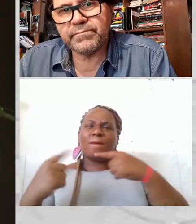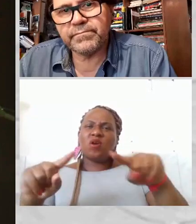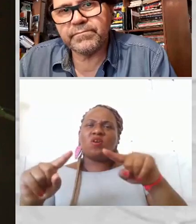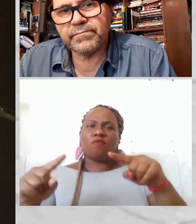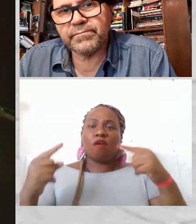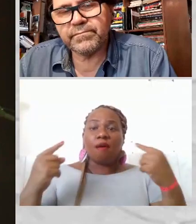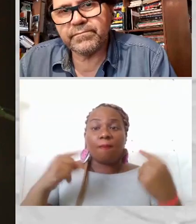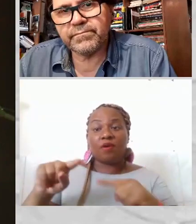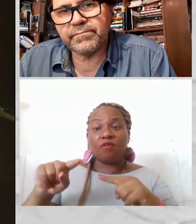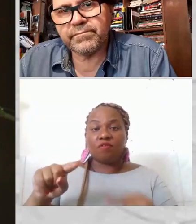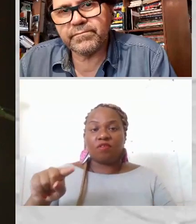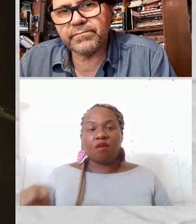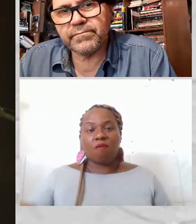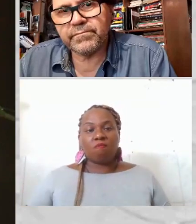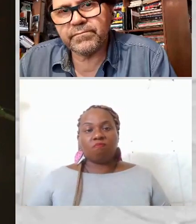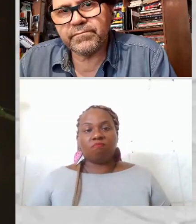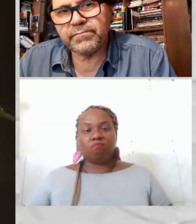grandes